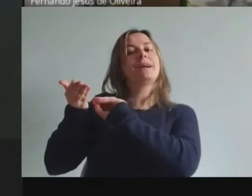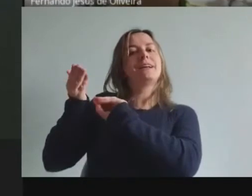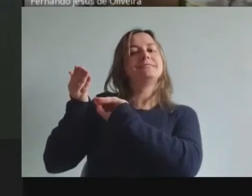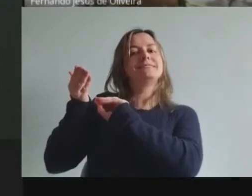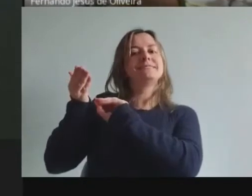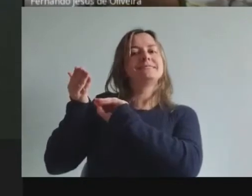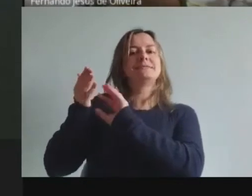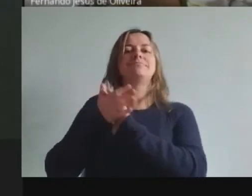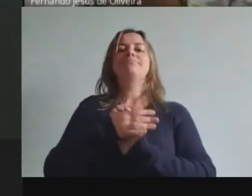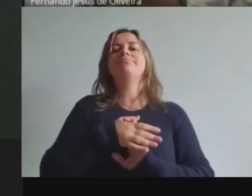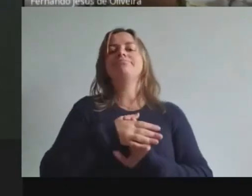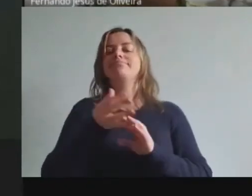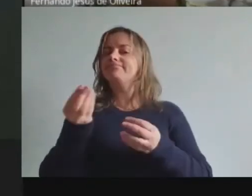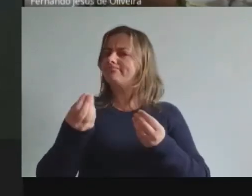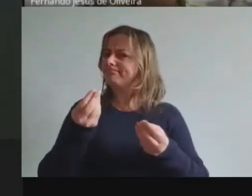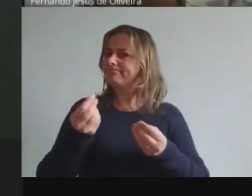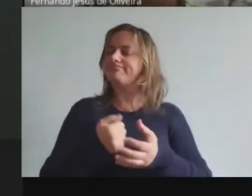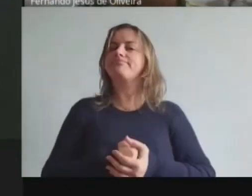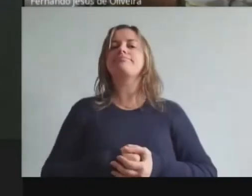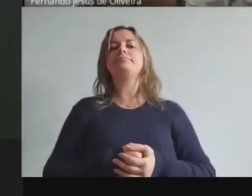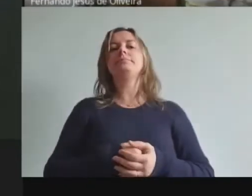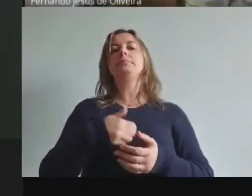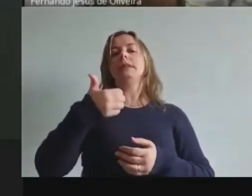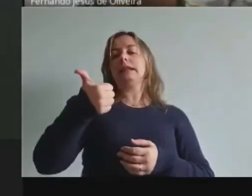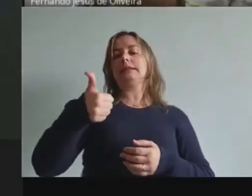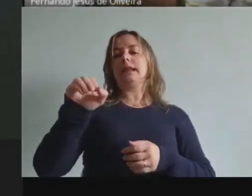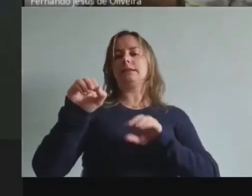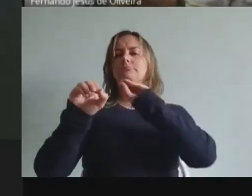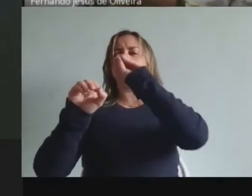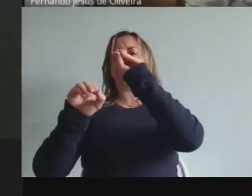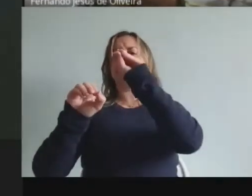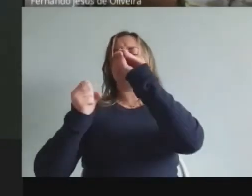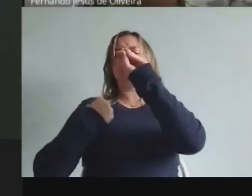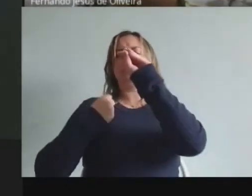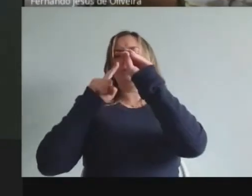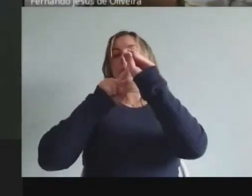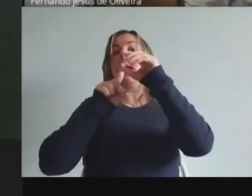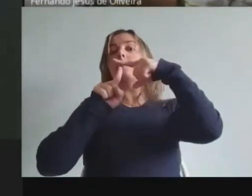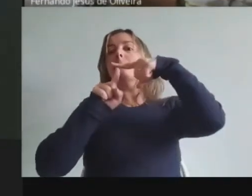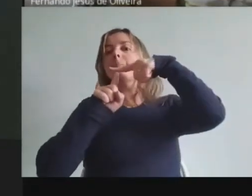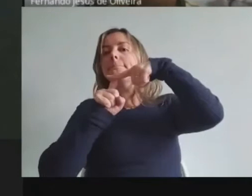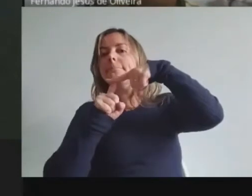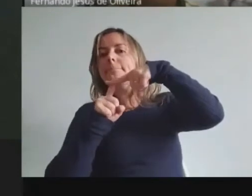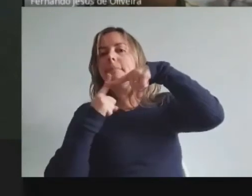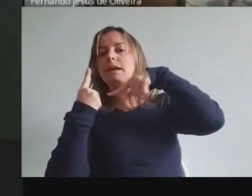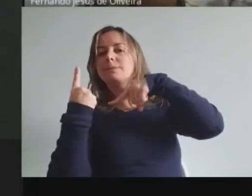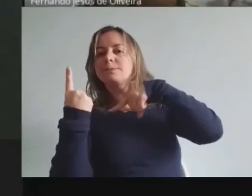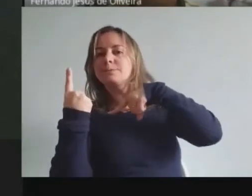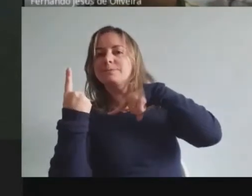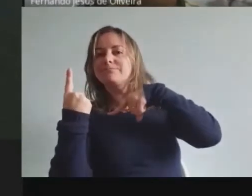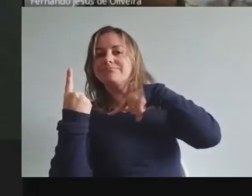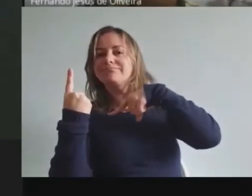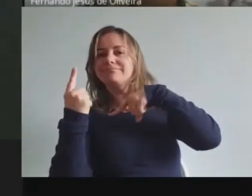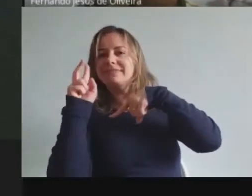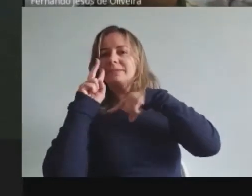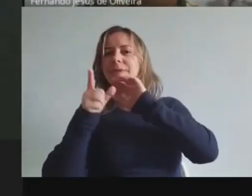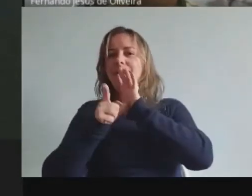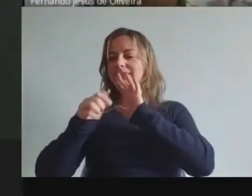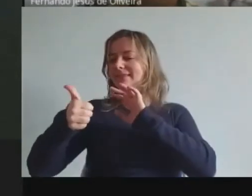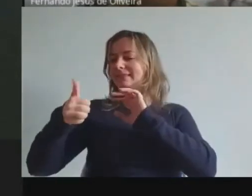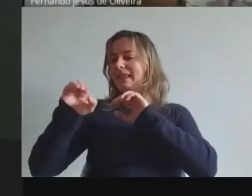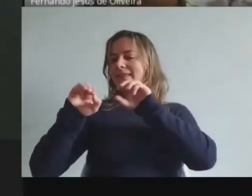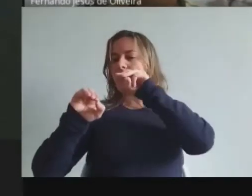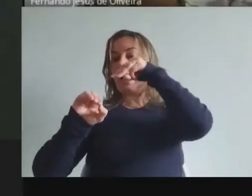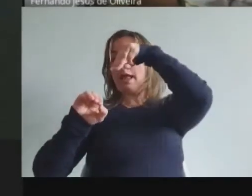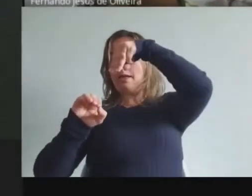cima, certo? Aí eu vou pegar a potência de 10 e vou somar 1, tá vendo aqui, ó? Então, lá em cima estava 10 a m, aqui